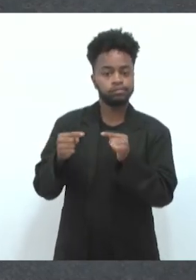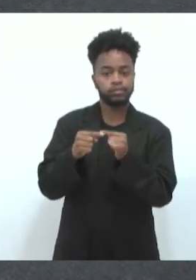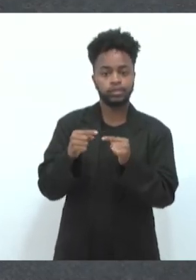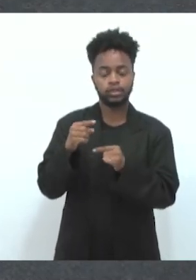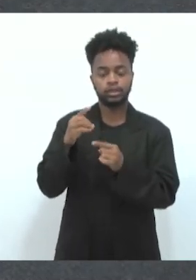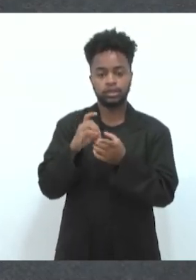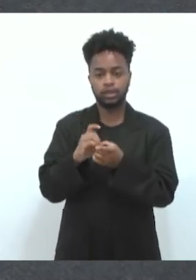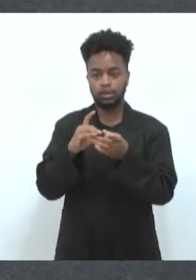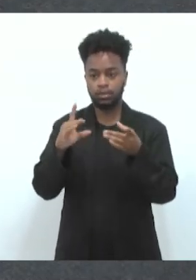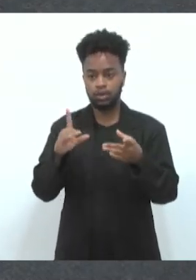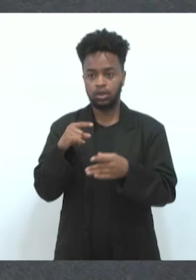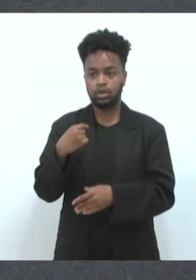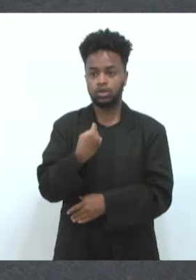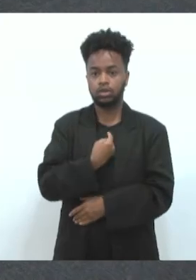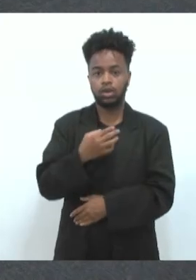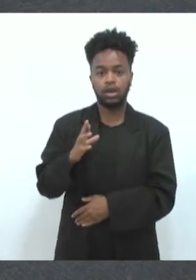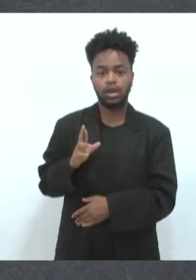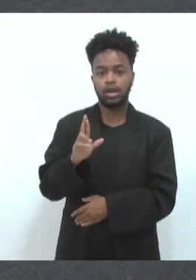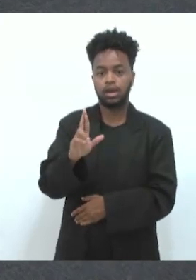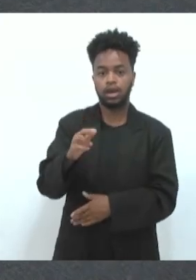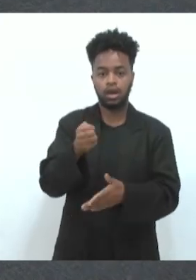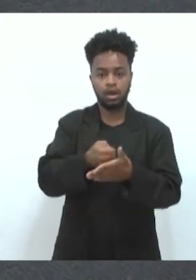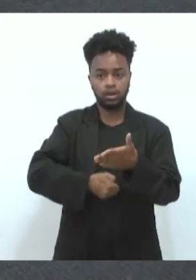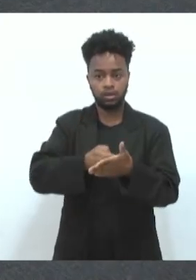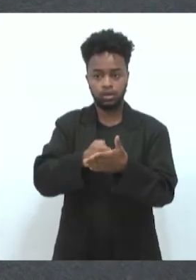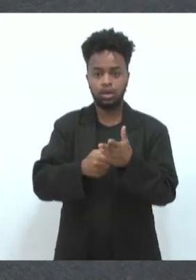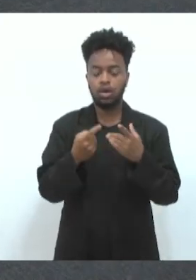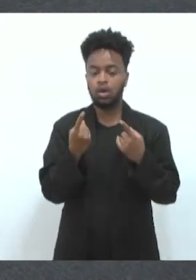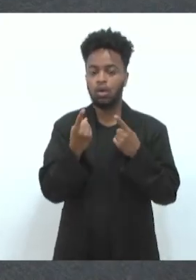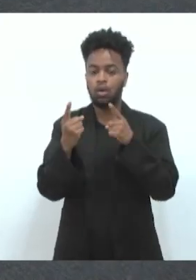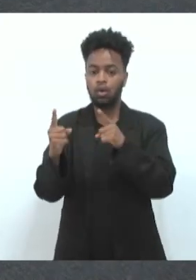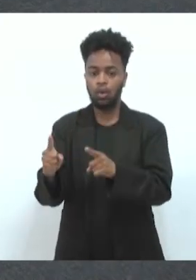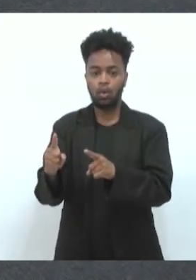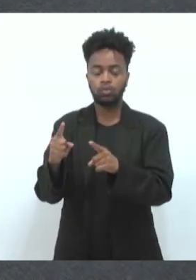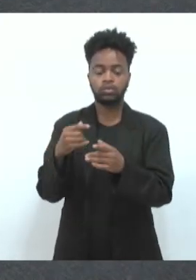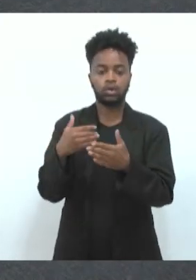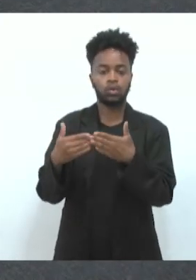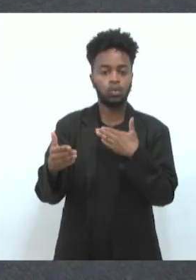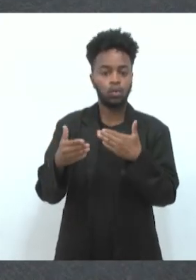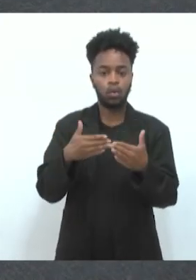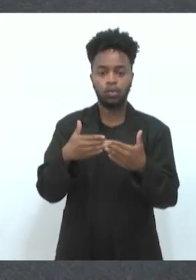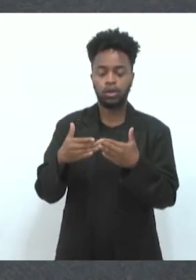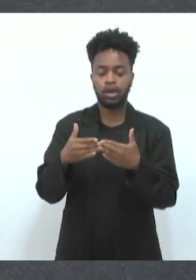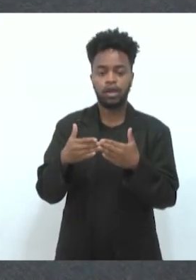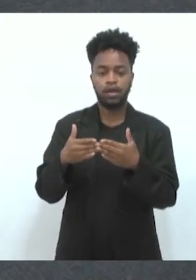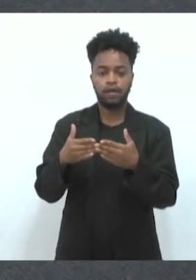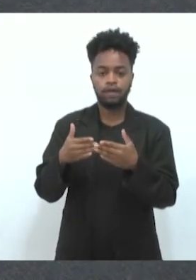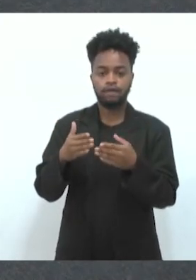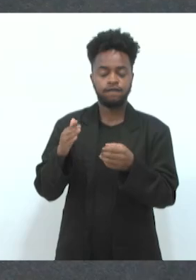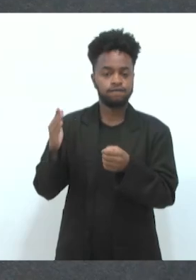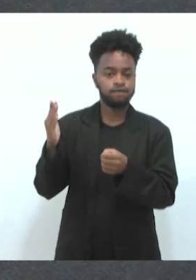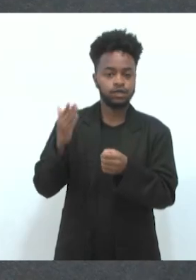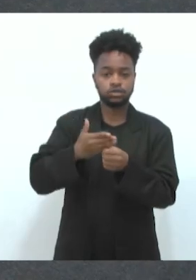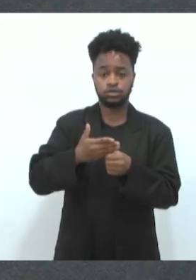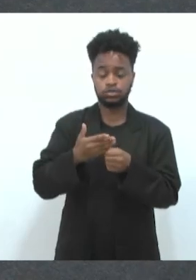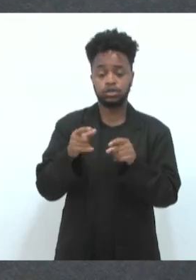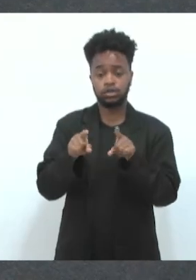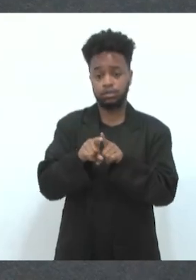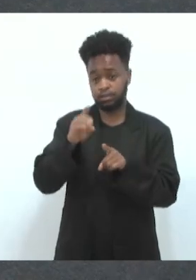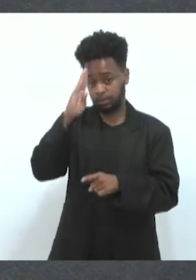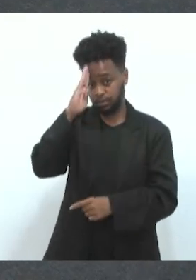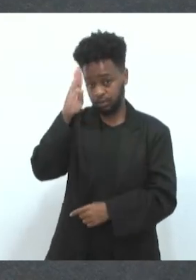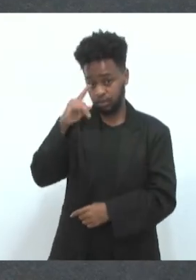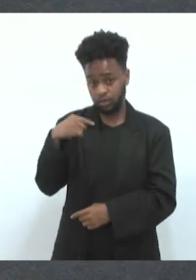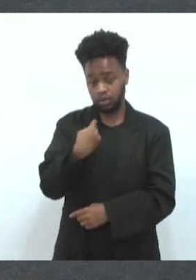democracia, a gente representa a luta contra qualquer tipo de fascismo e, principalmente, presidente, a